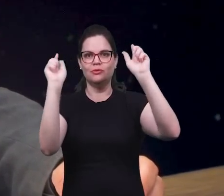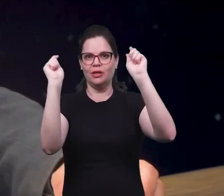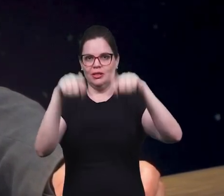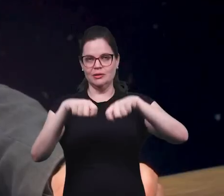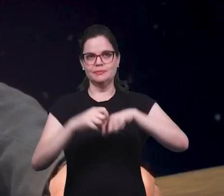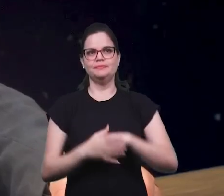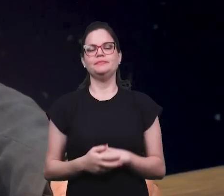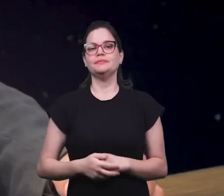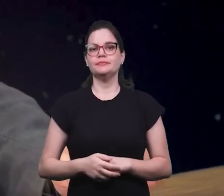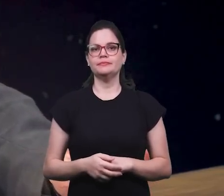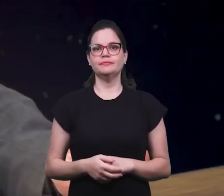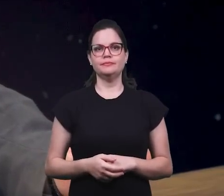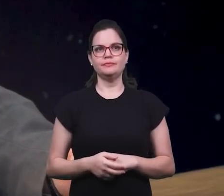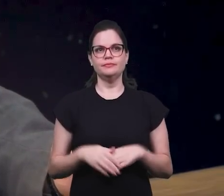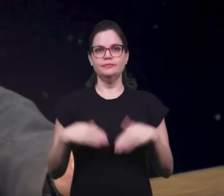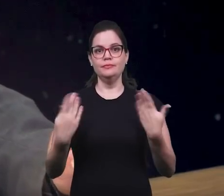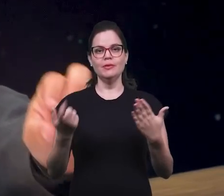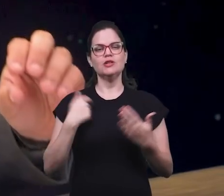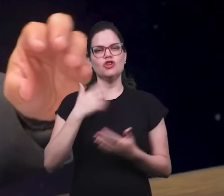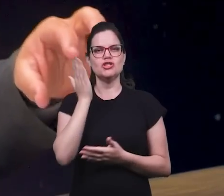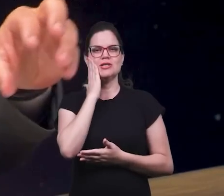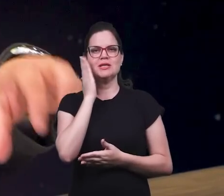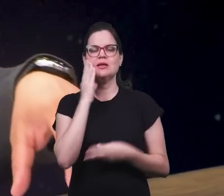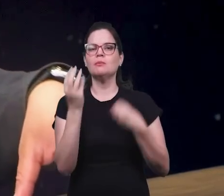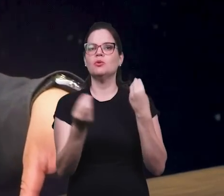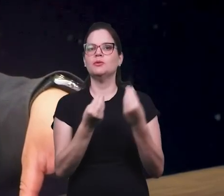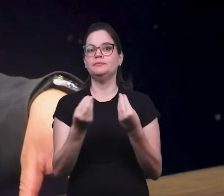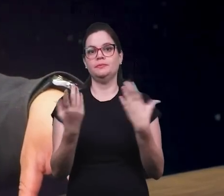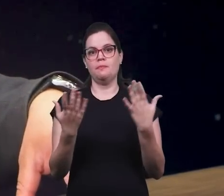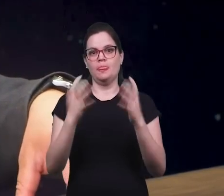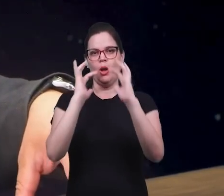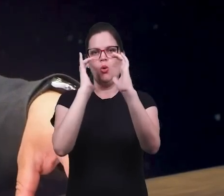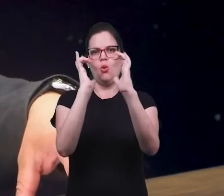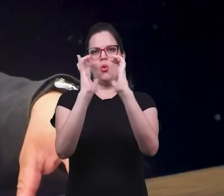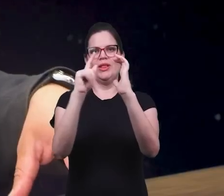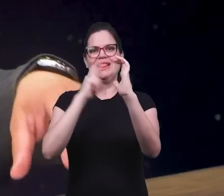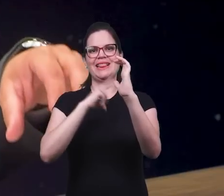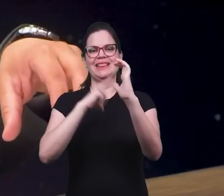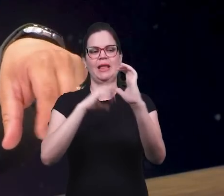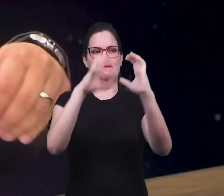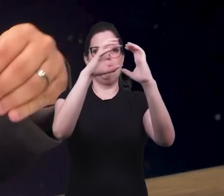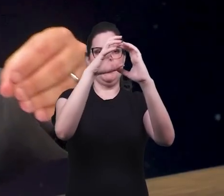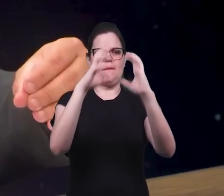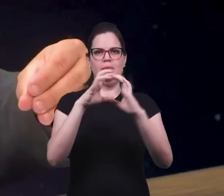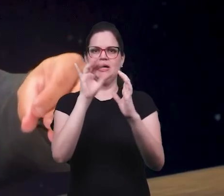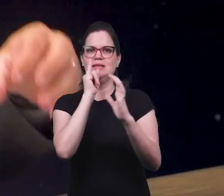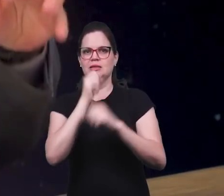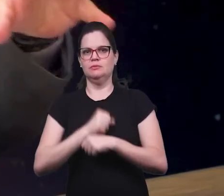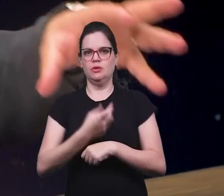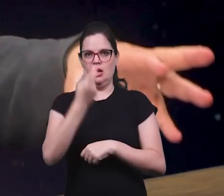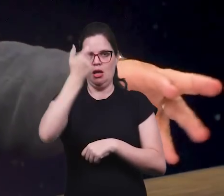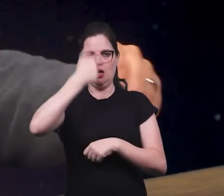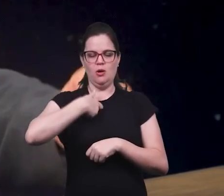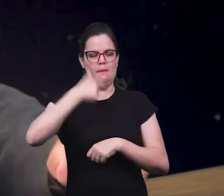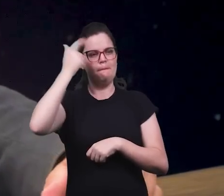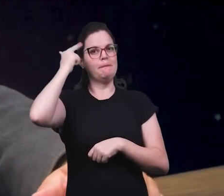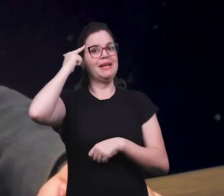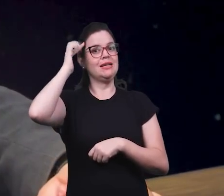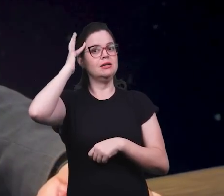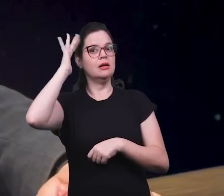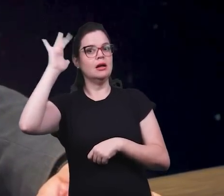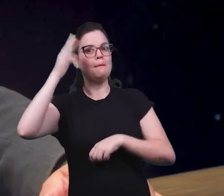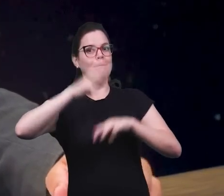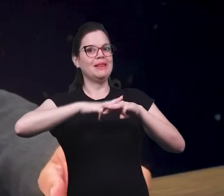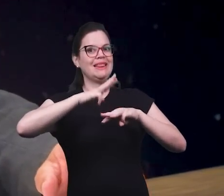através de exames, que o nosso cérebro ele funciona de forma setorial. Então, se eu estou pensando em fazer matemática, ele está usando uma